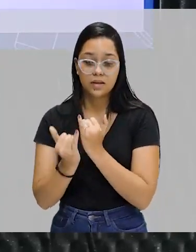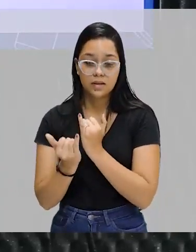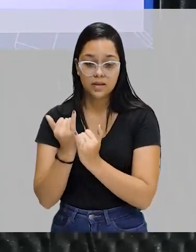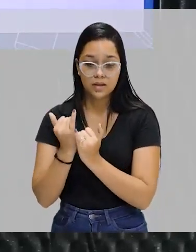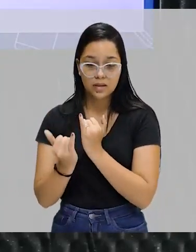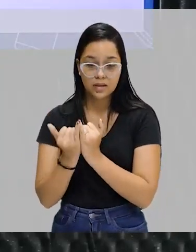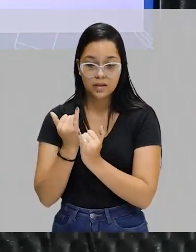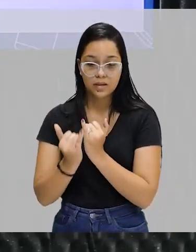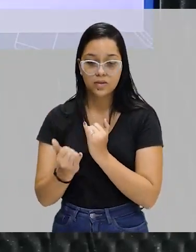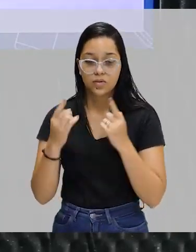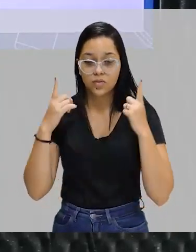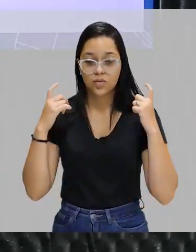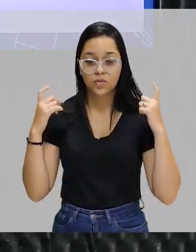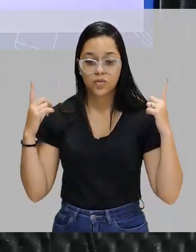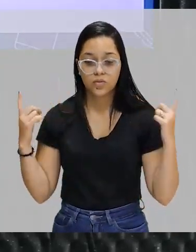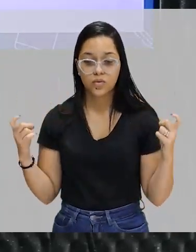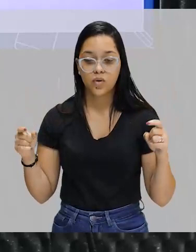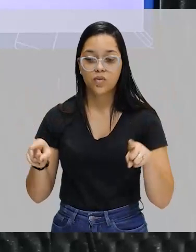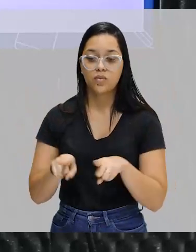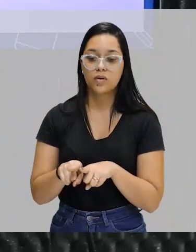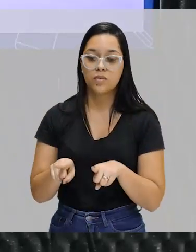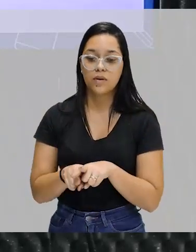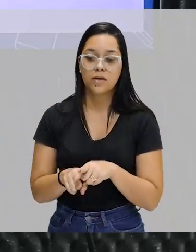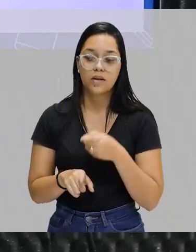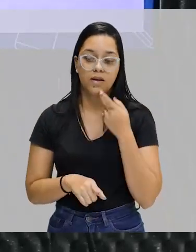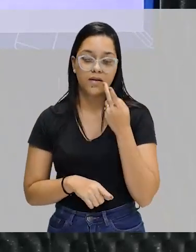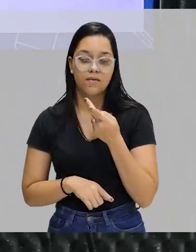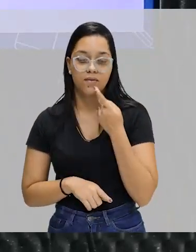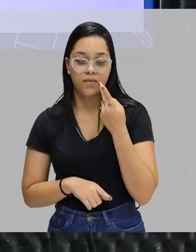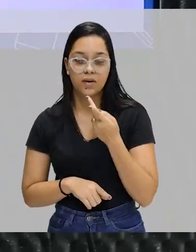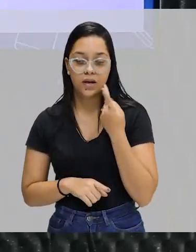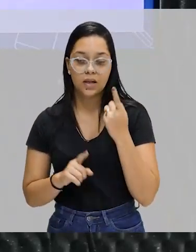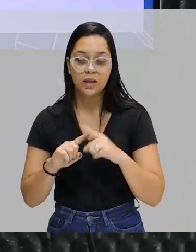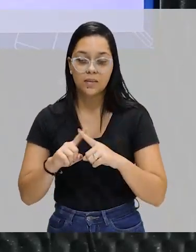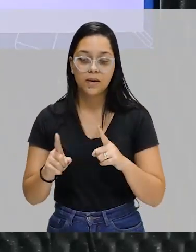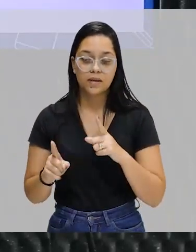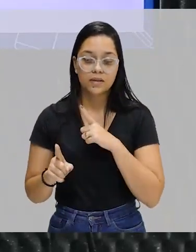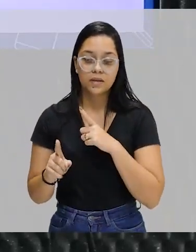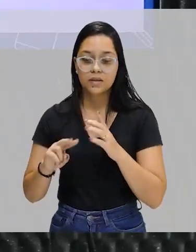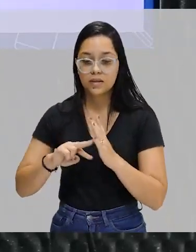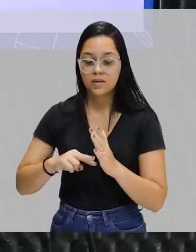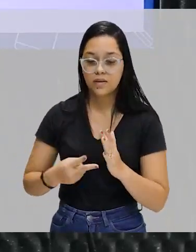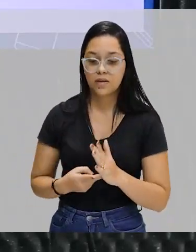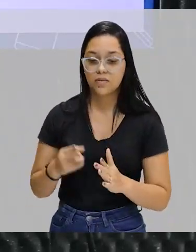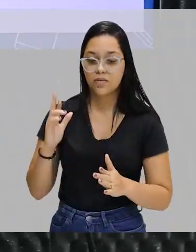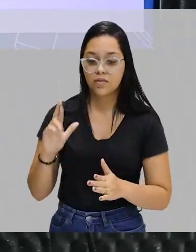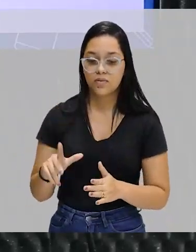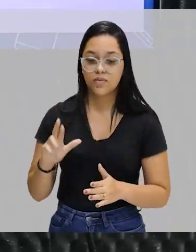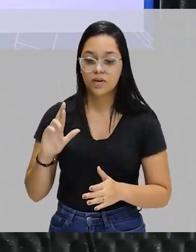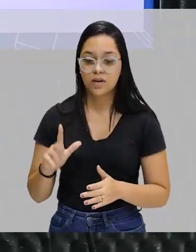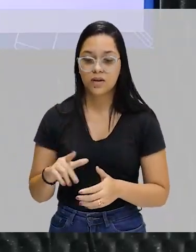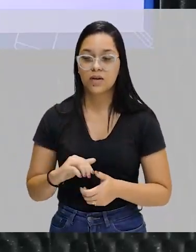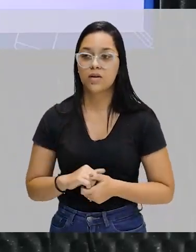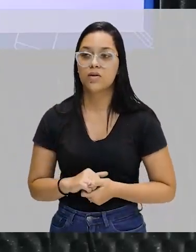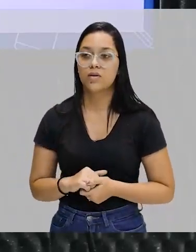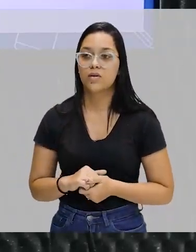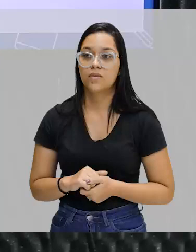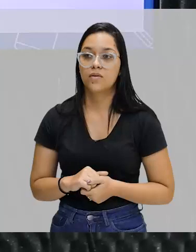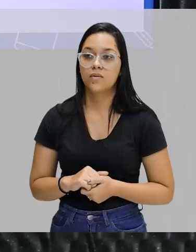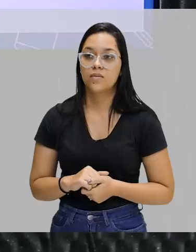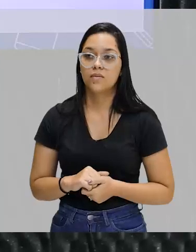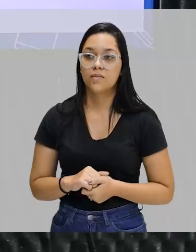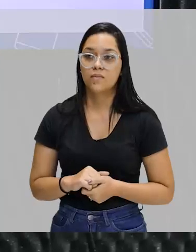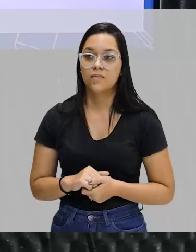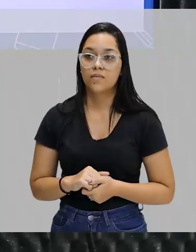parecidas no som, elas são parecidas na pronúncia, mas elas possuem significados diferentes, né? Flagrante